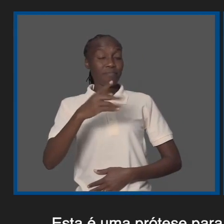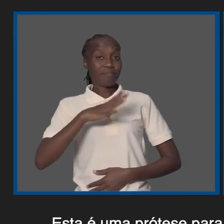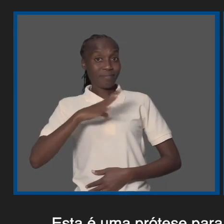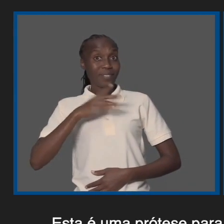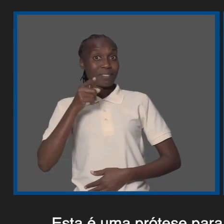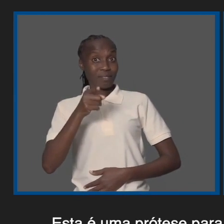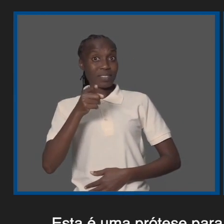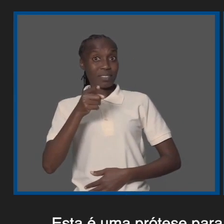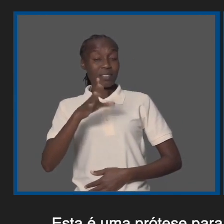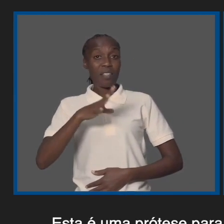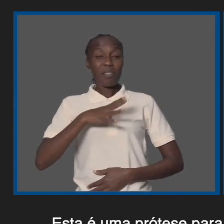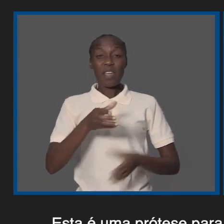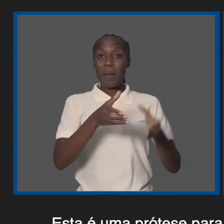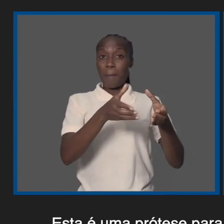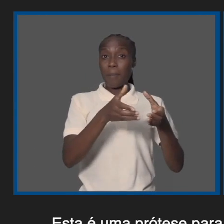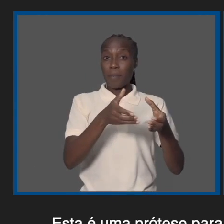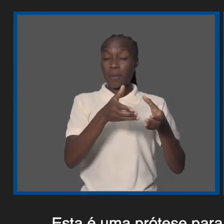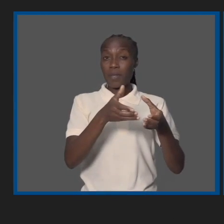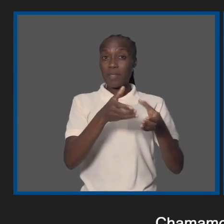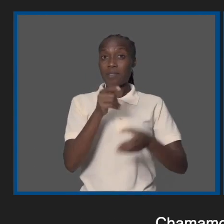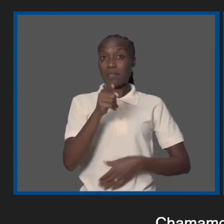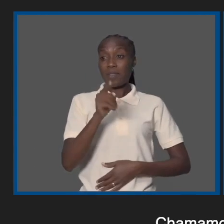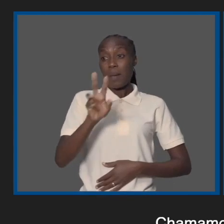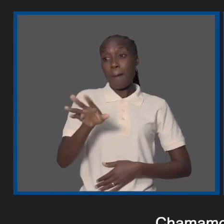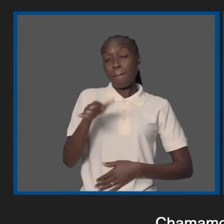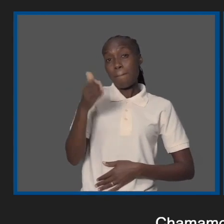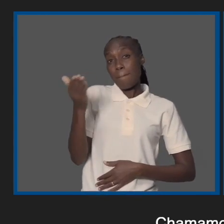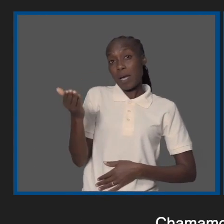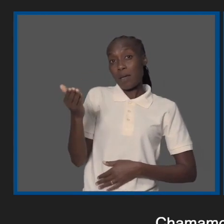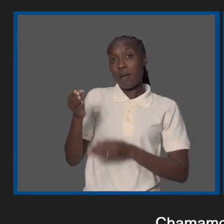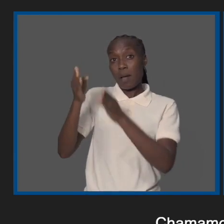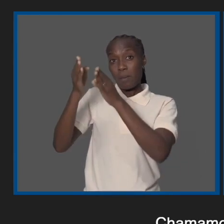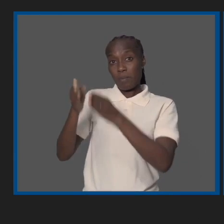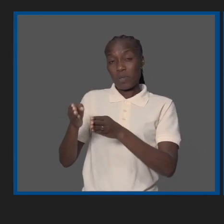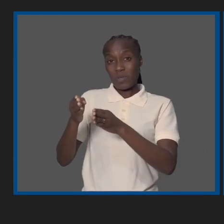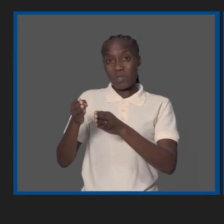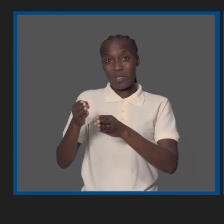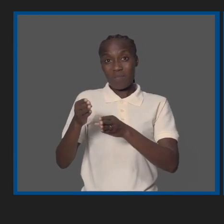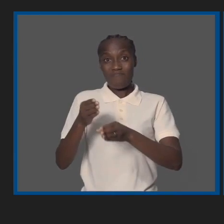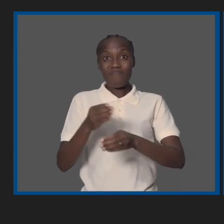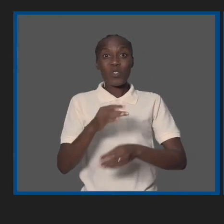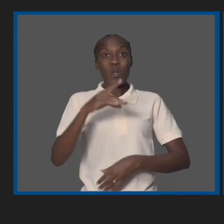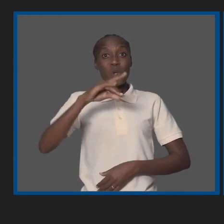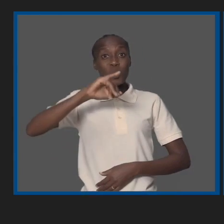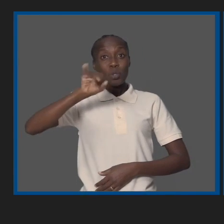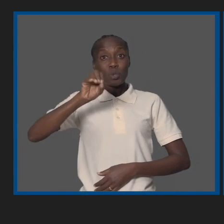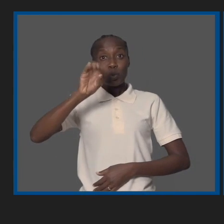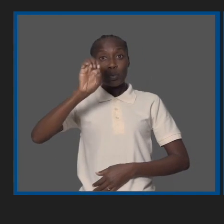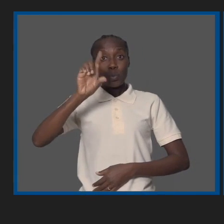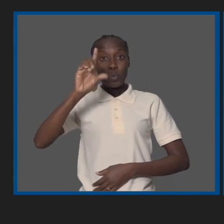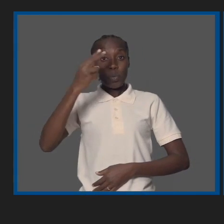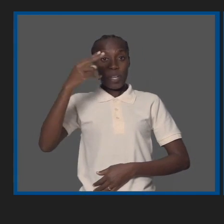paciente amputado abaixo do joelho, que é uma prótese transtibial, então usa uma tecnologia modular,